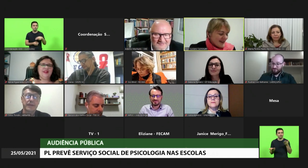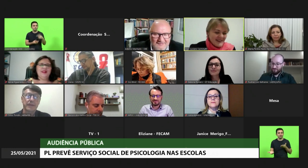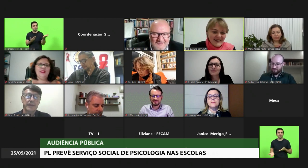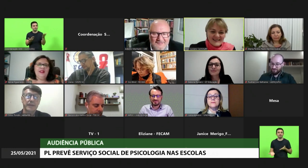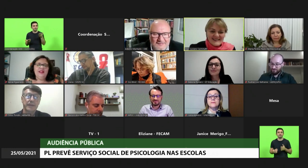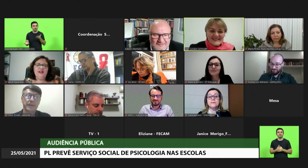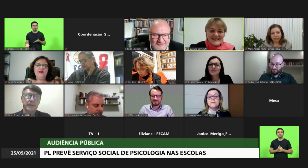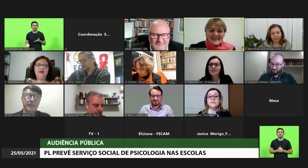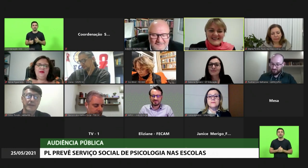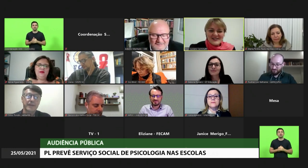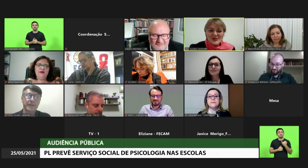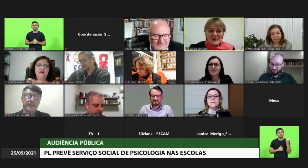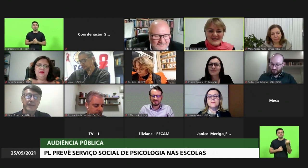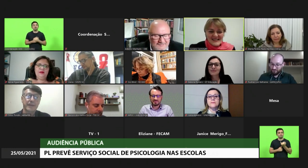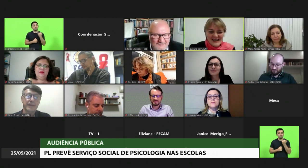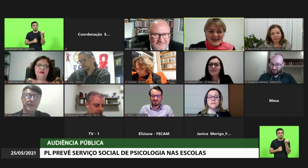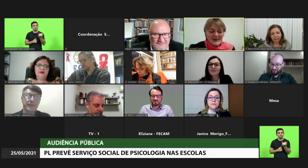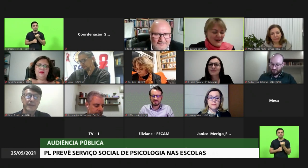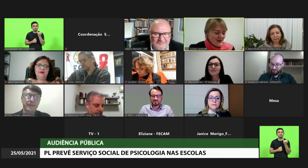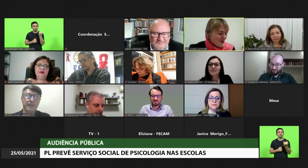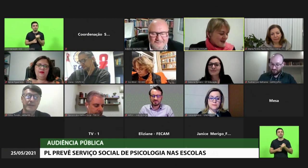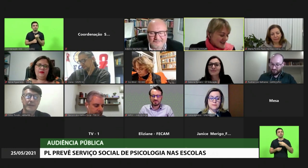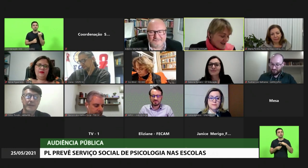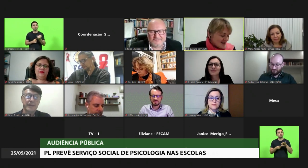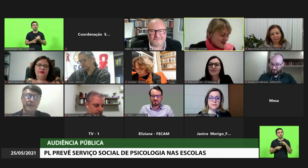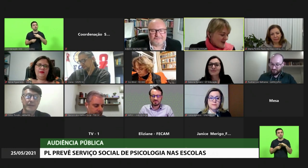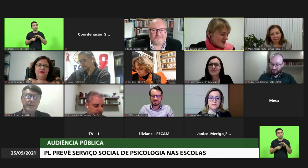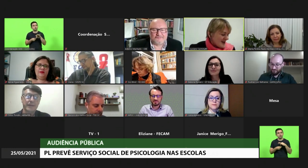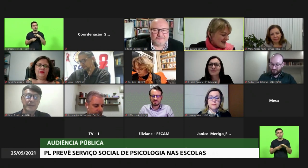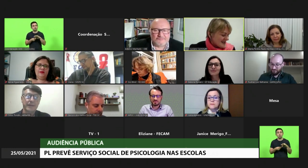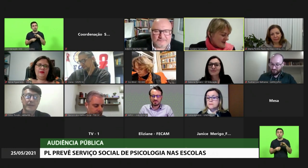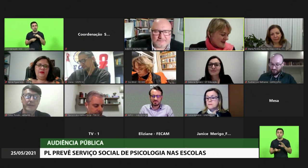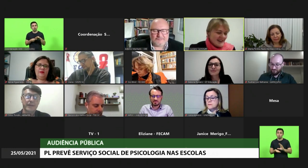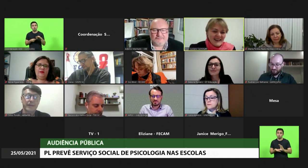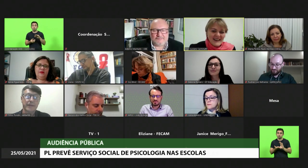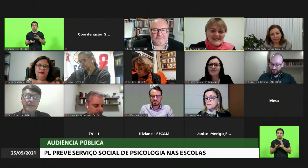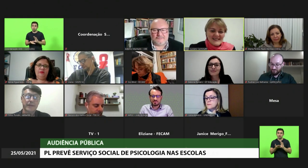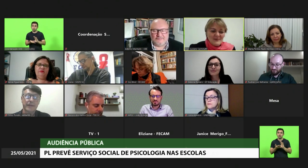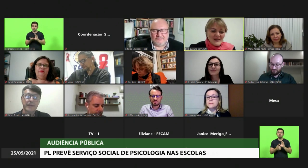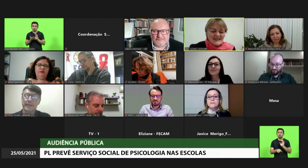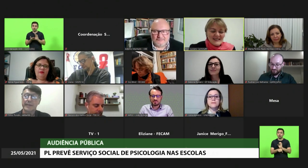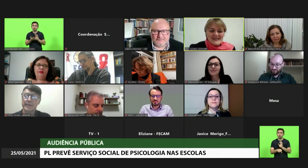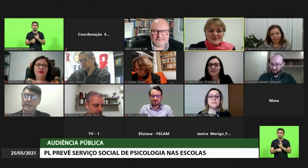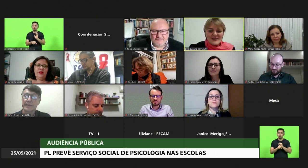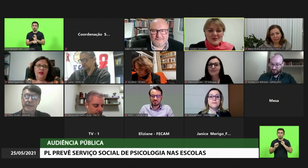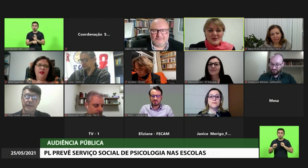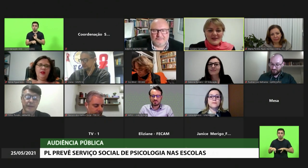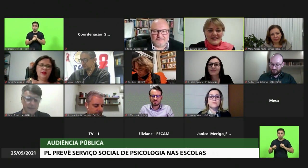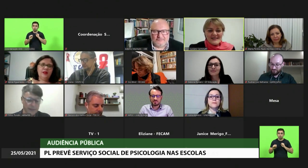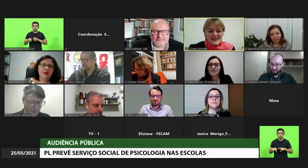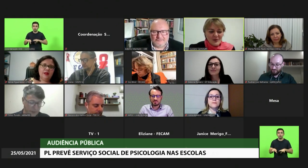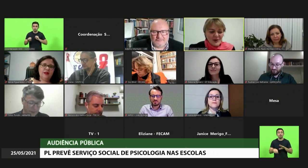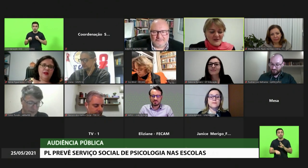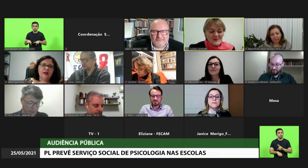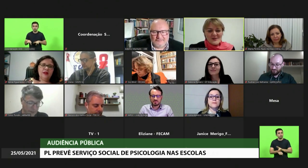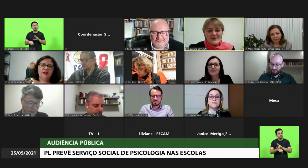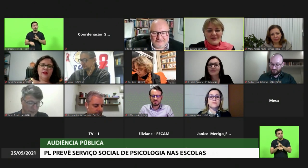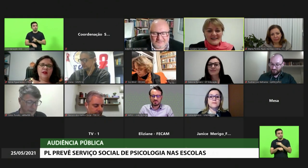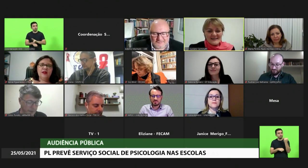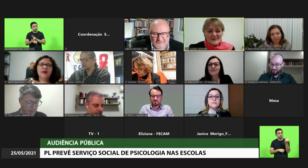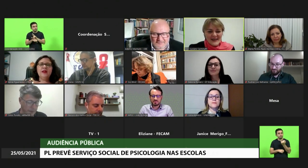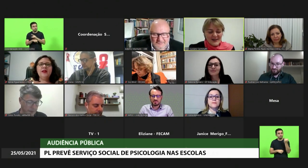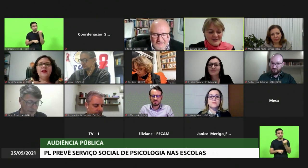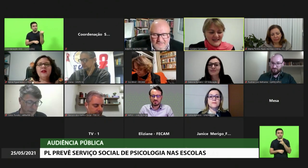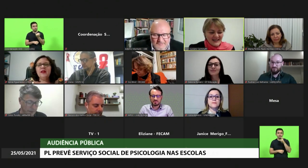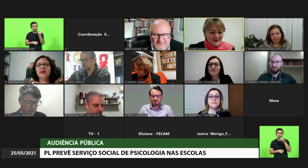dessa importante instituição, né, o Conselho Estadual de Educação, essa representação tão importante. 5 minutos para a